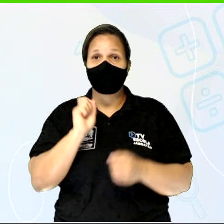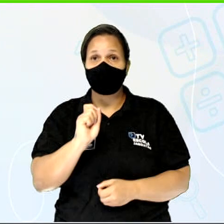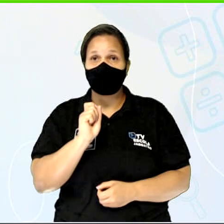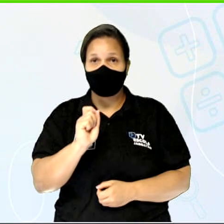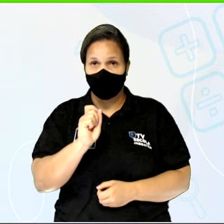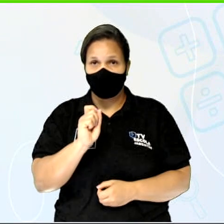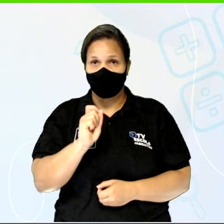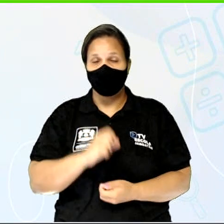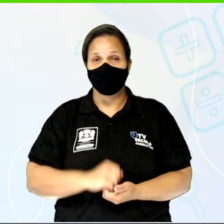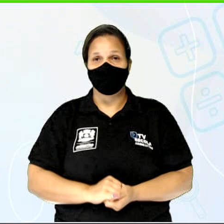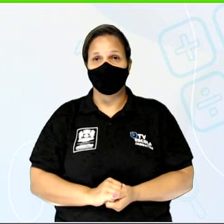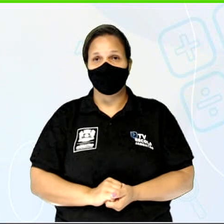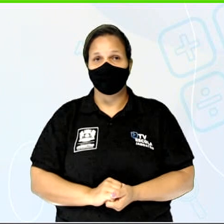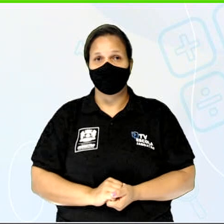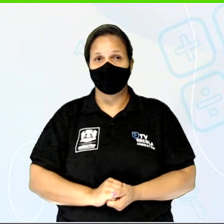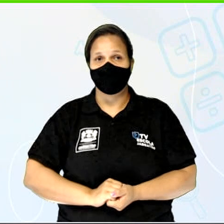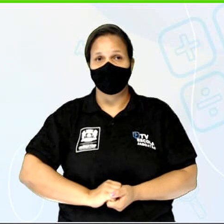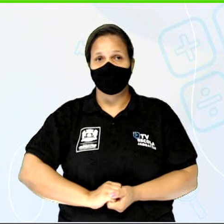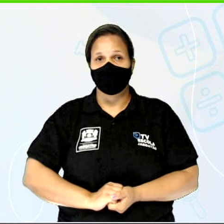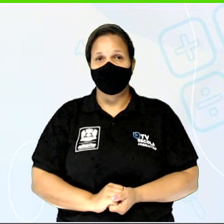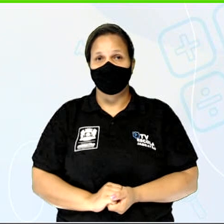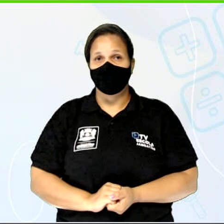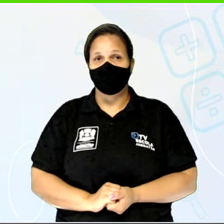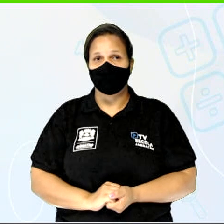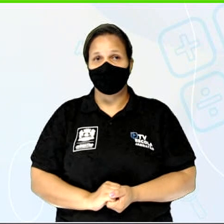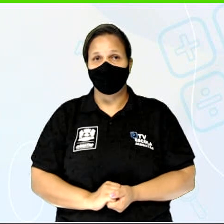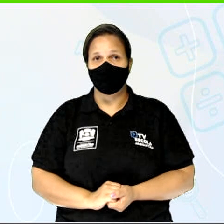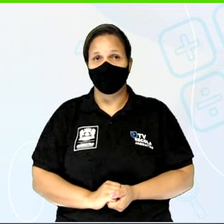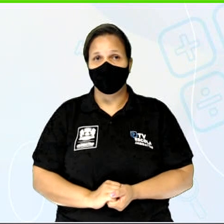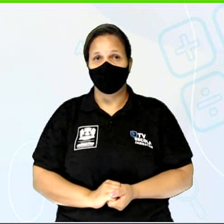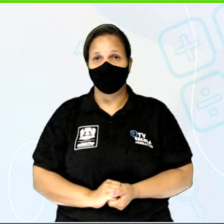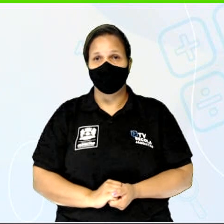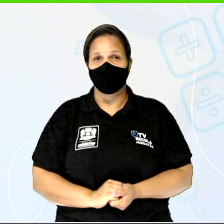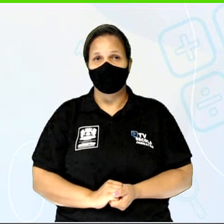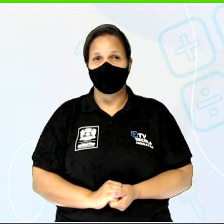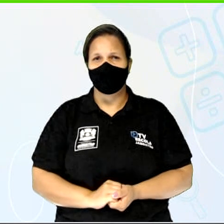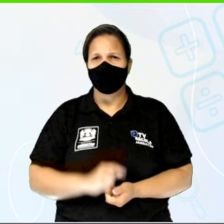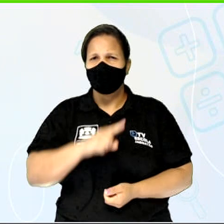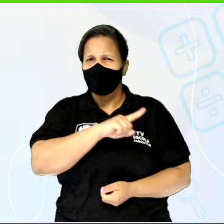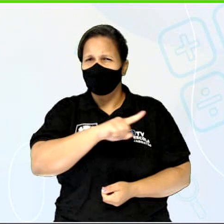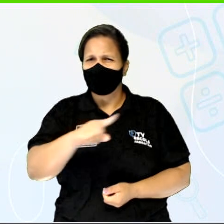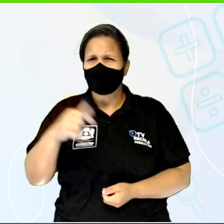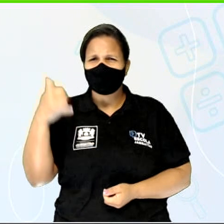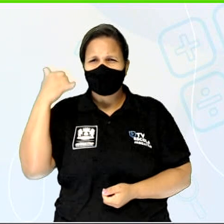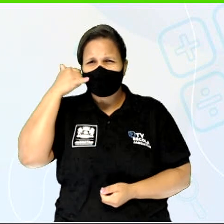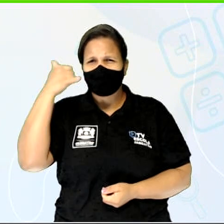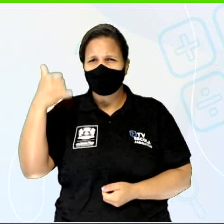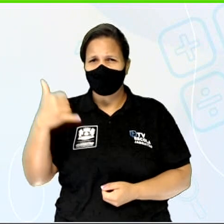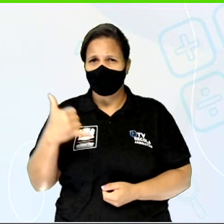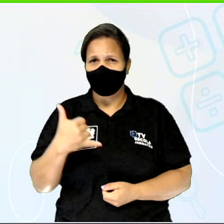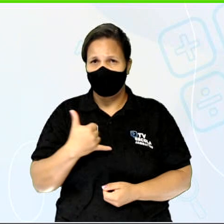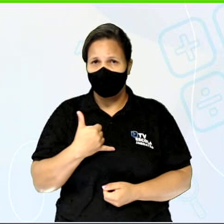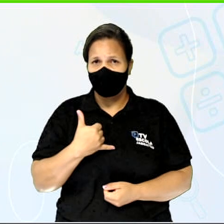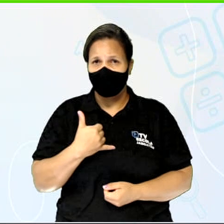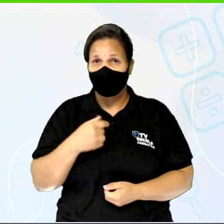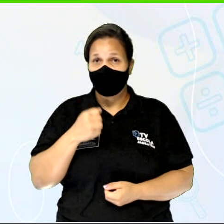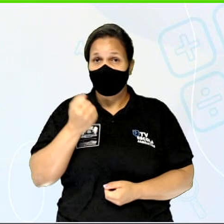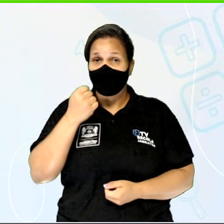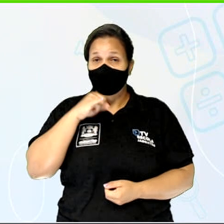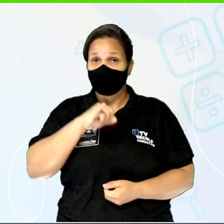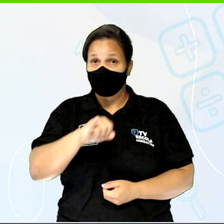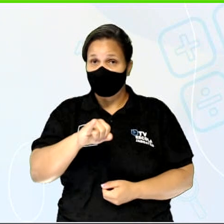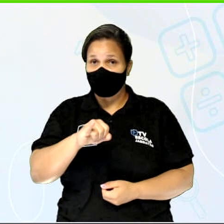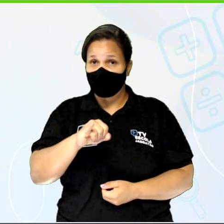call me if you get worse? Ou seja, você me ligará se você piorar ou se